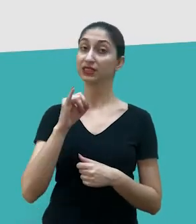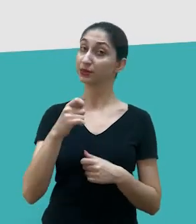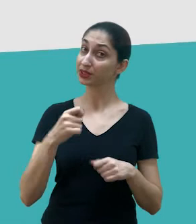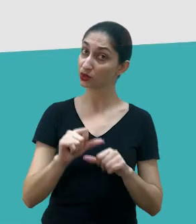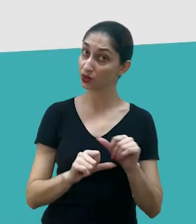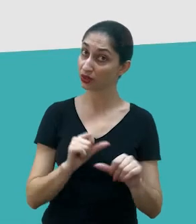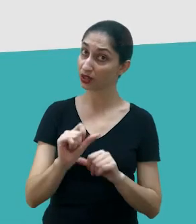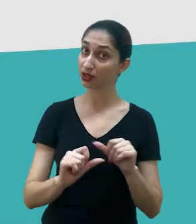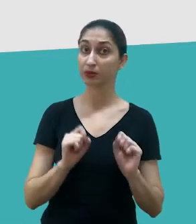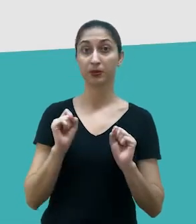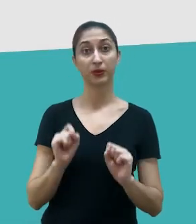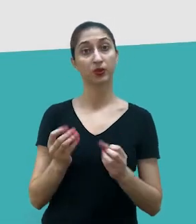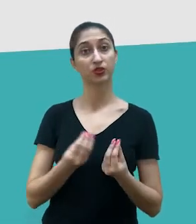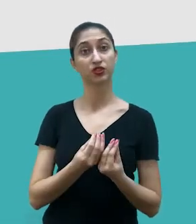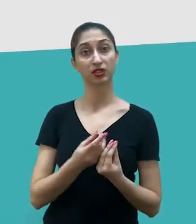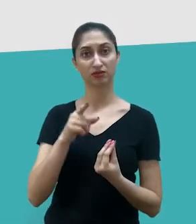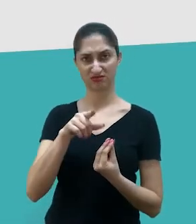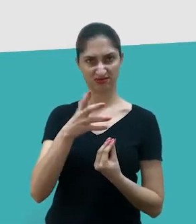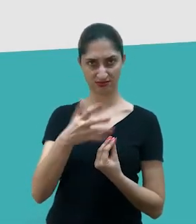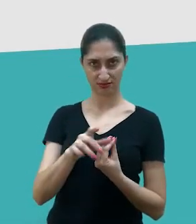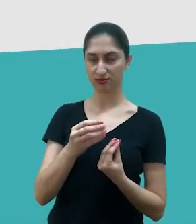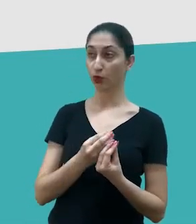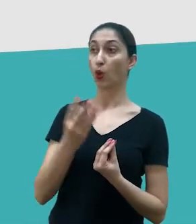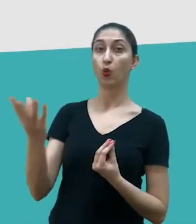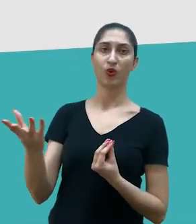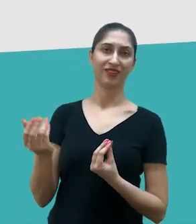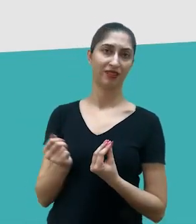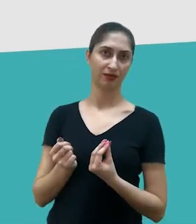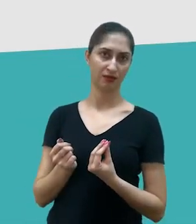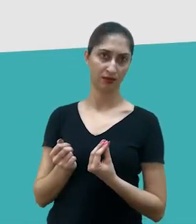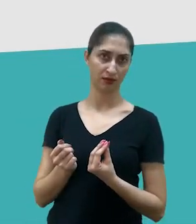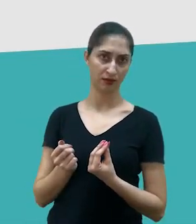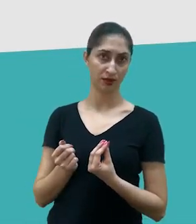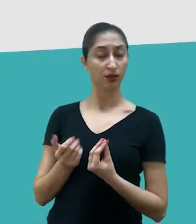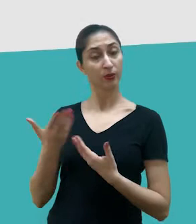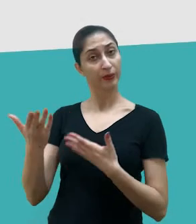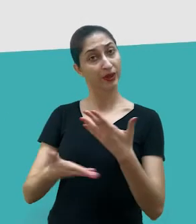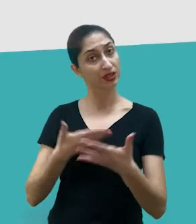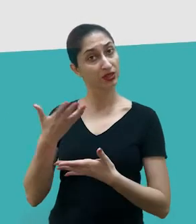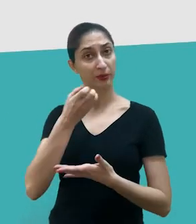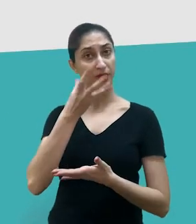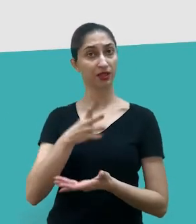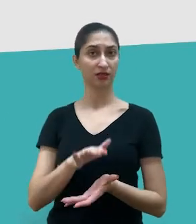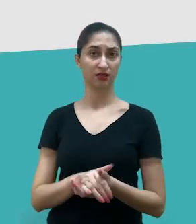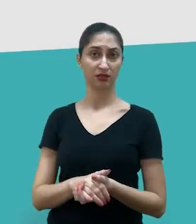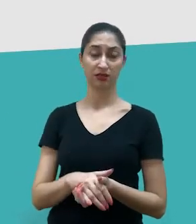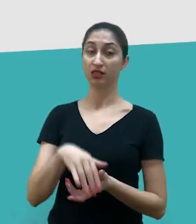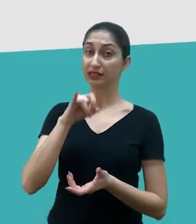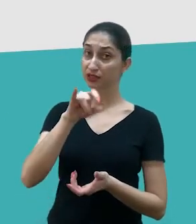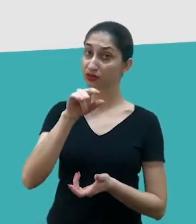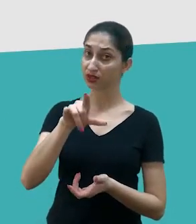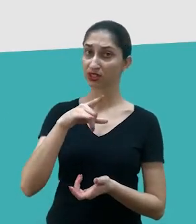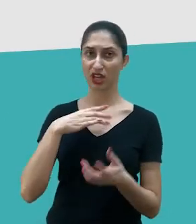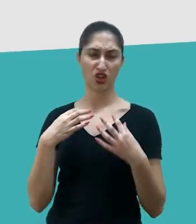trocar, que tal doar o que você não usa mais? Compartilhar o bem. Se você teve o privilégio de ter